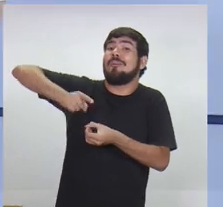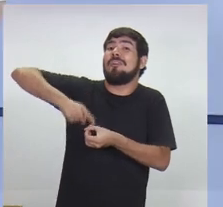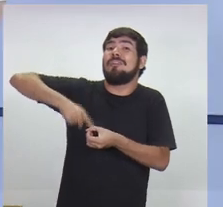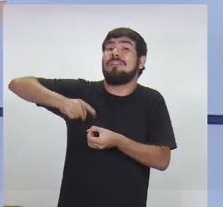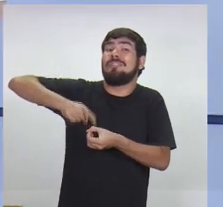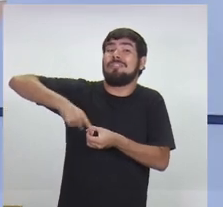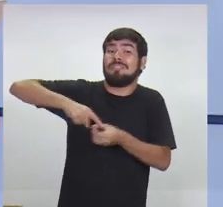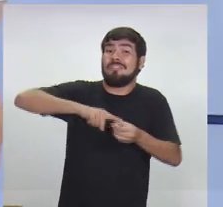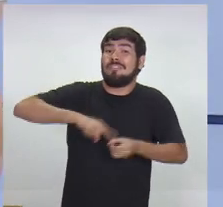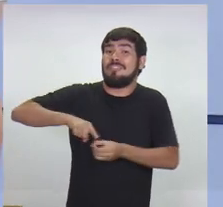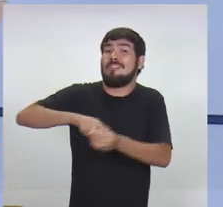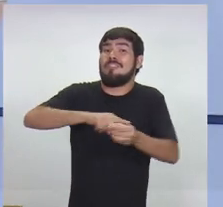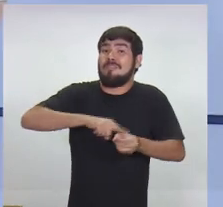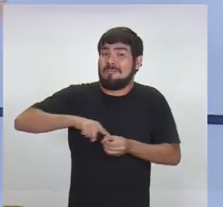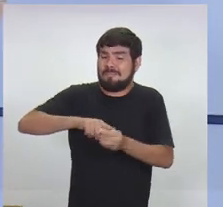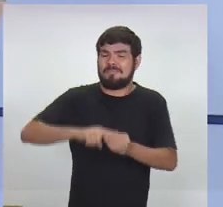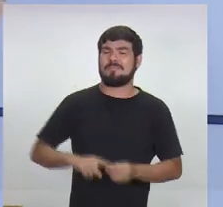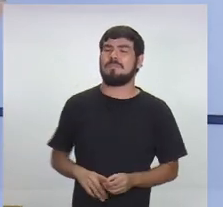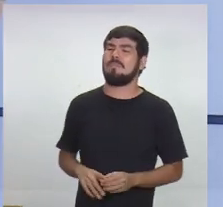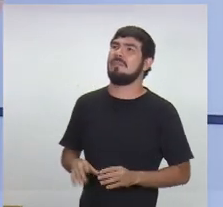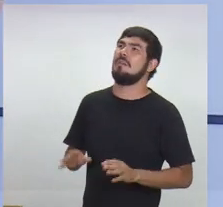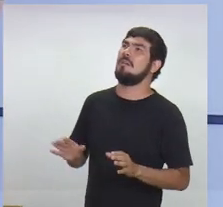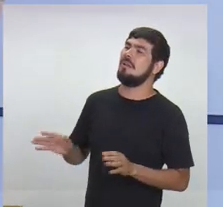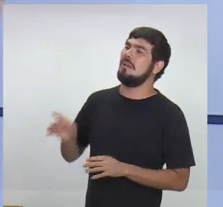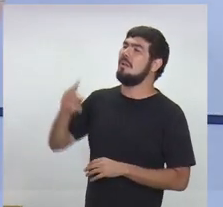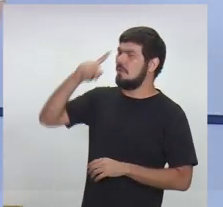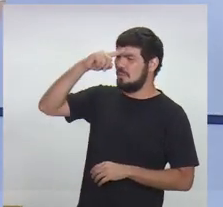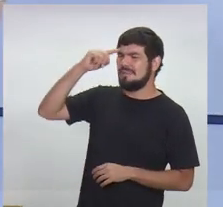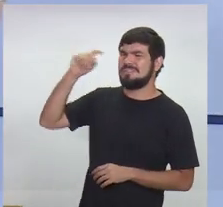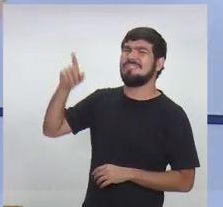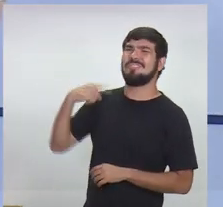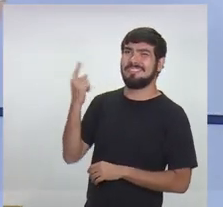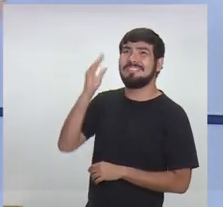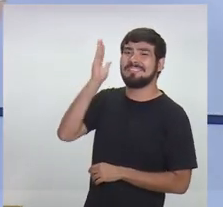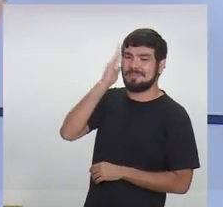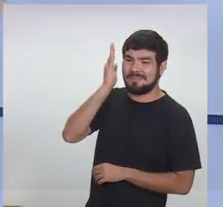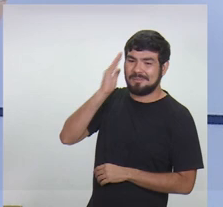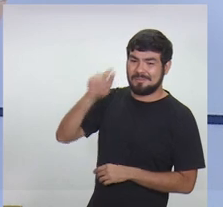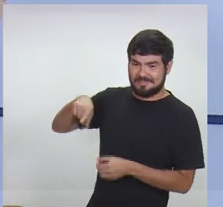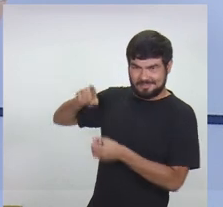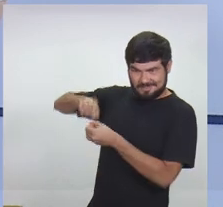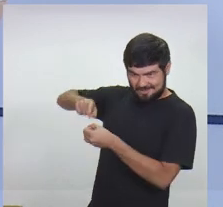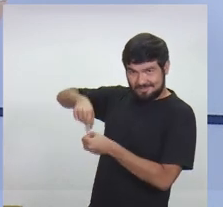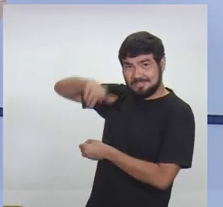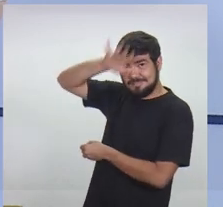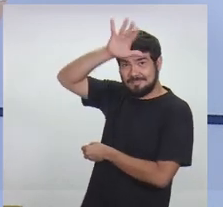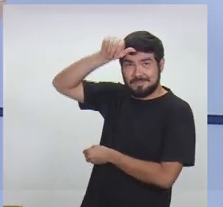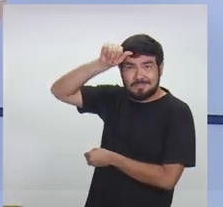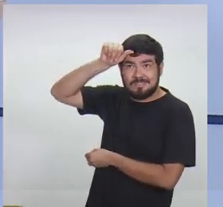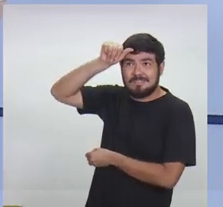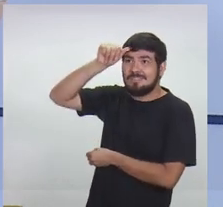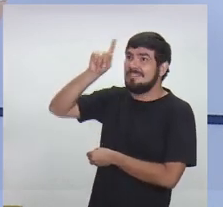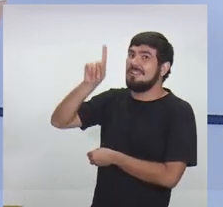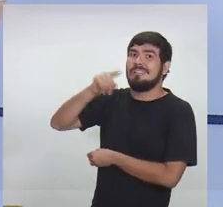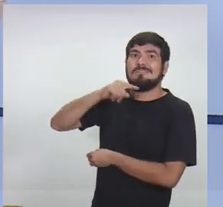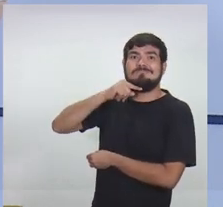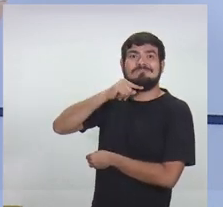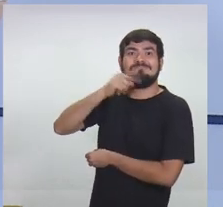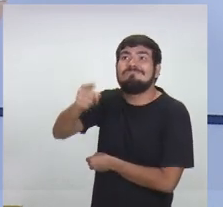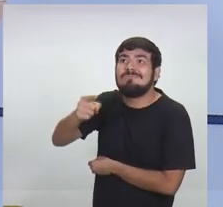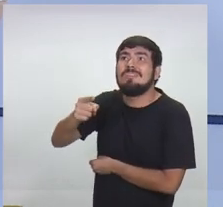candidato isso nós sabemos que o interior do estado do amazonas não conseguiu ainda